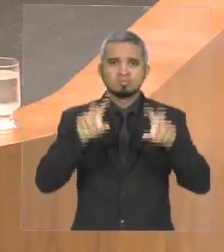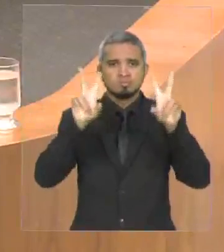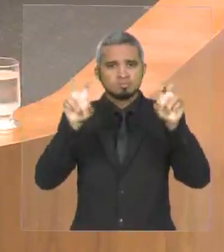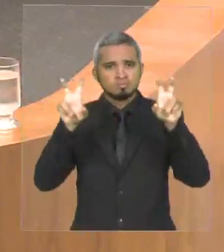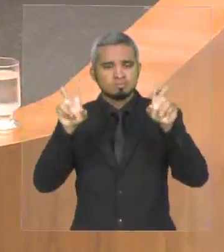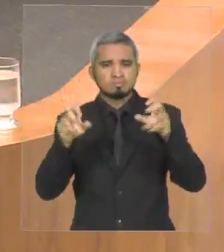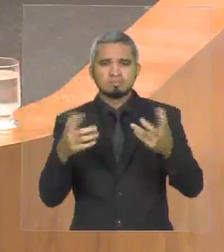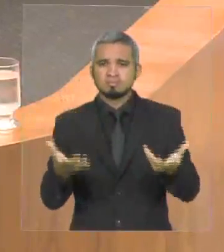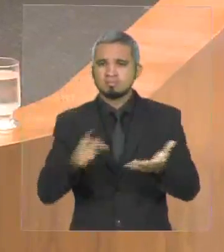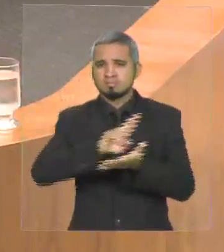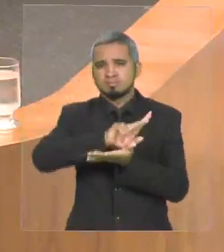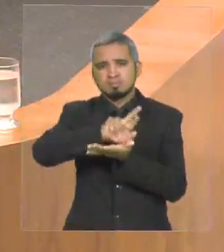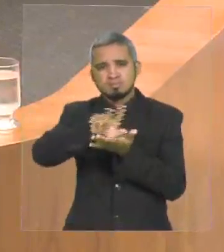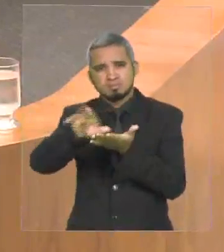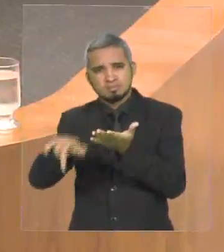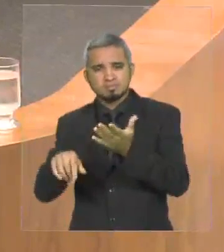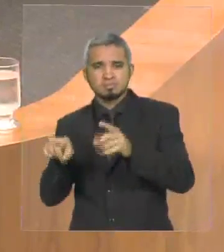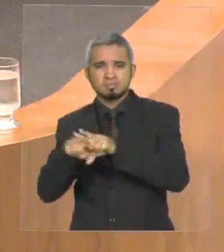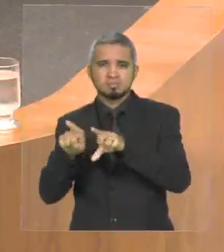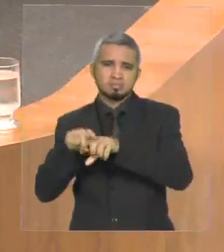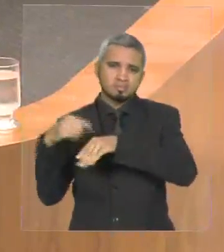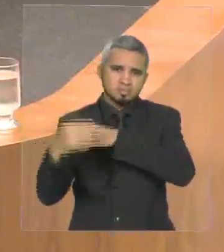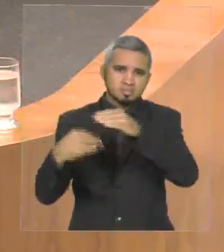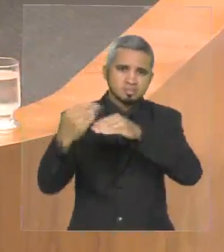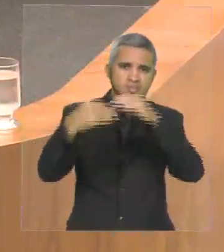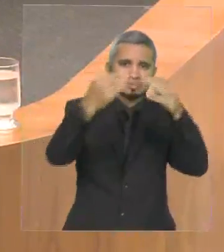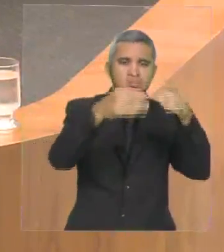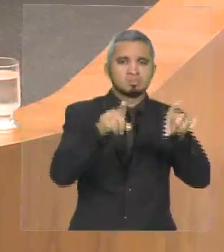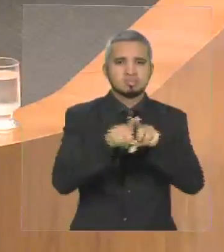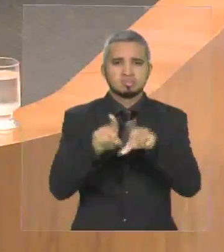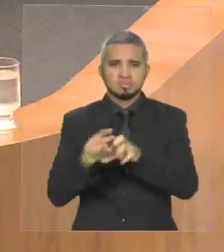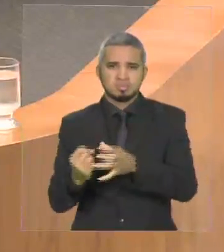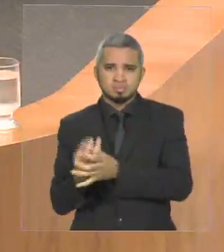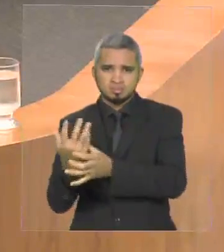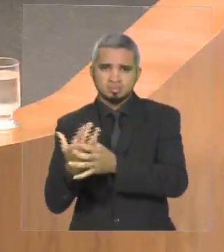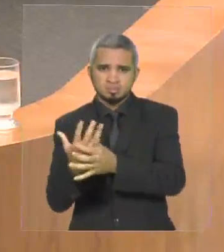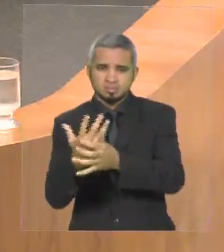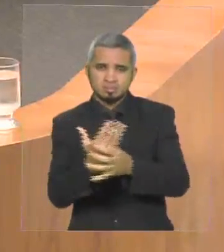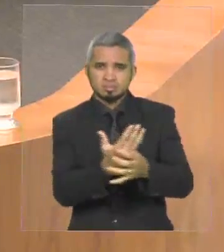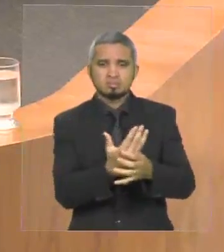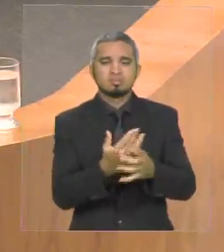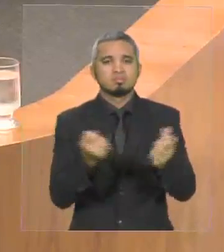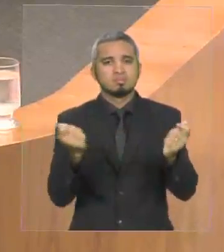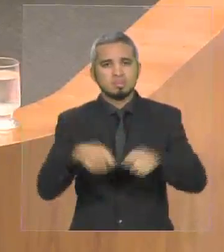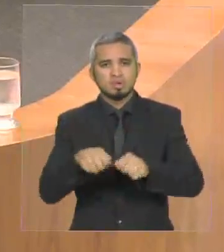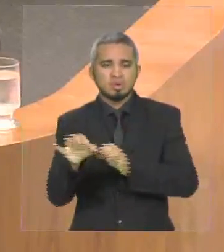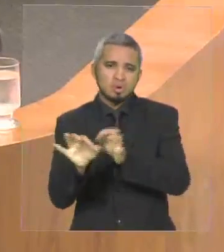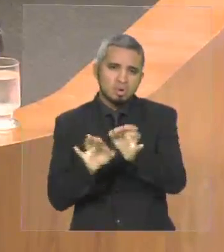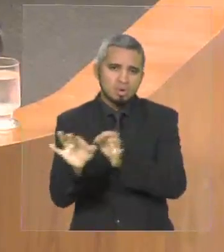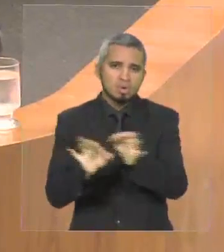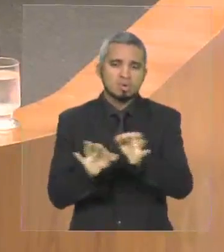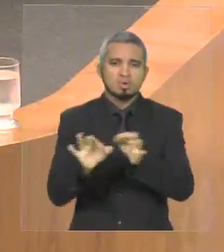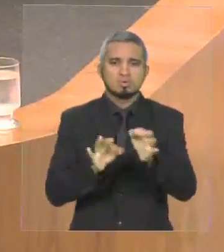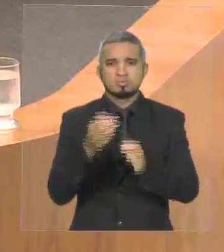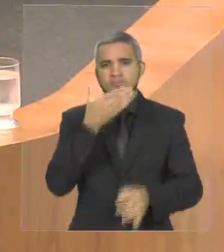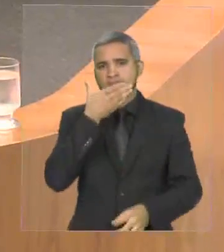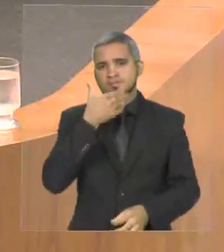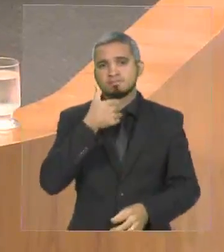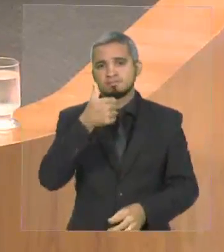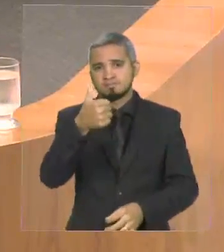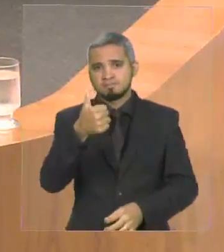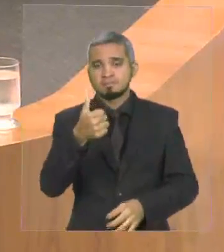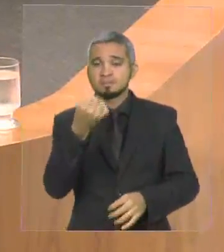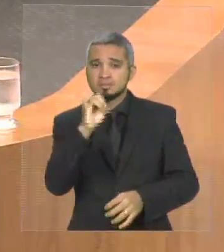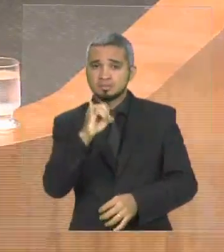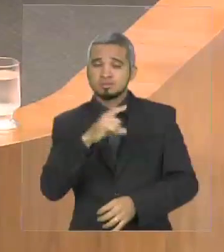próprio desenvolvimento, a agricultura, áreas de produção, que você pode organizar melhor se você tiver um